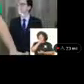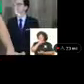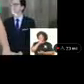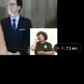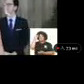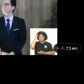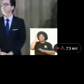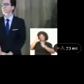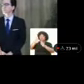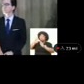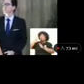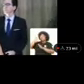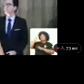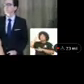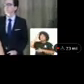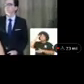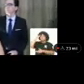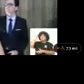que nos colocou aqui.